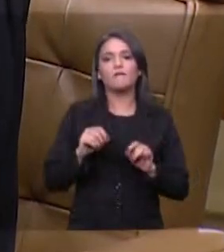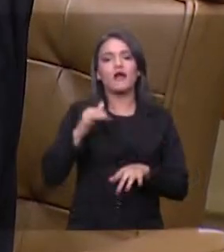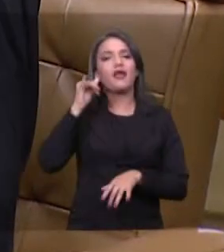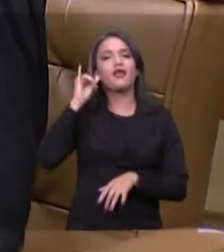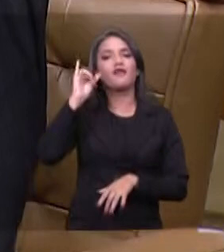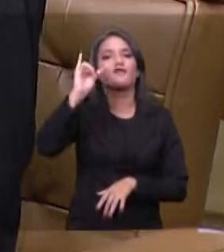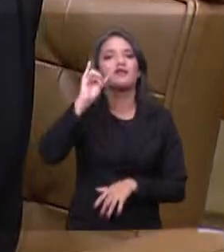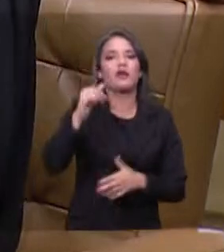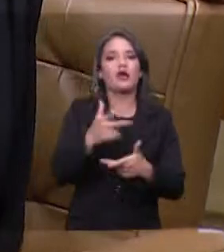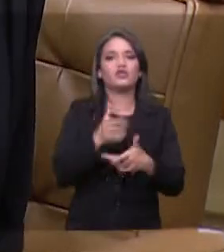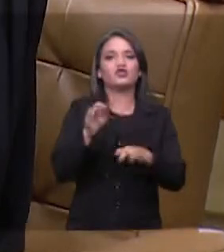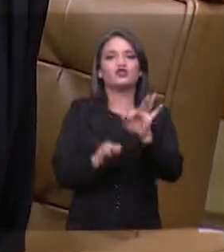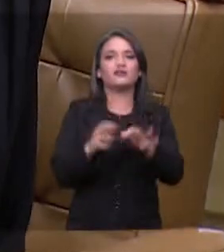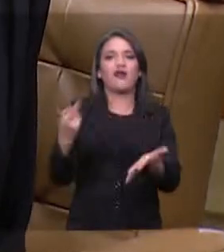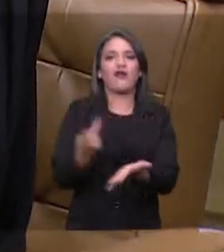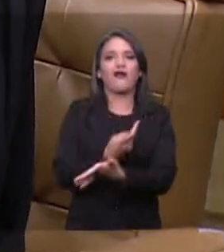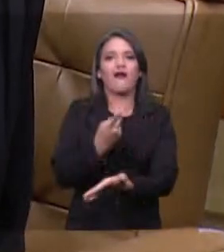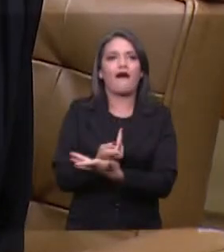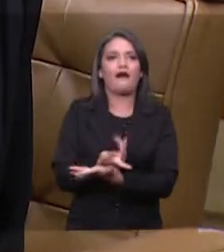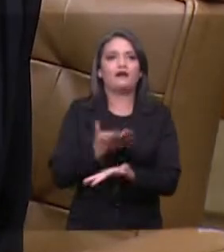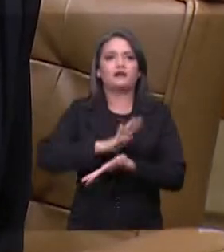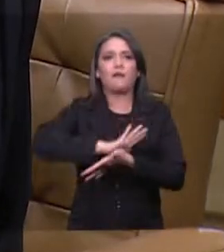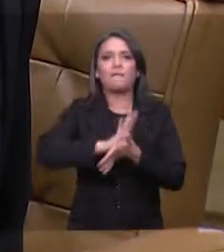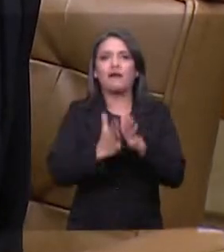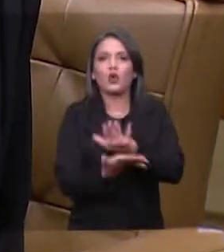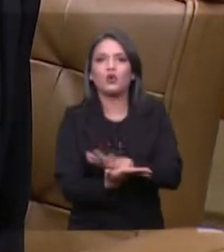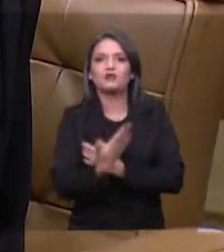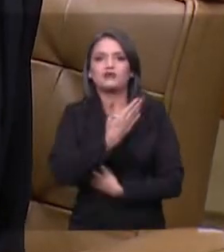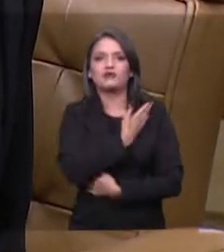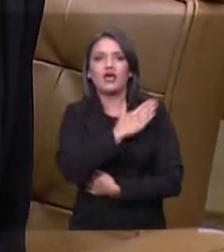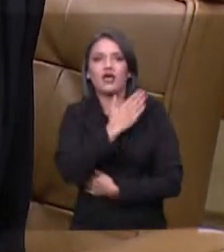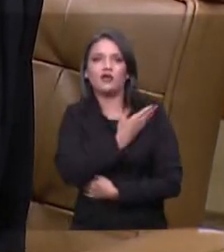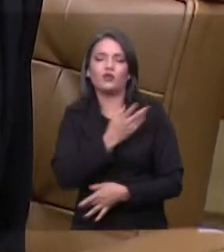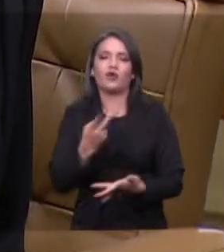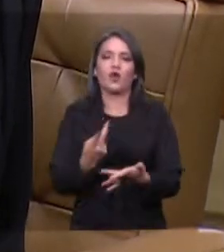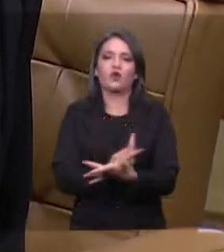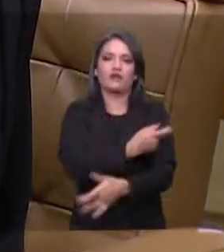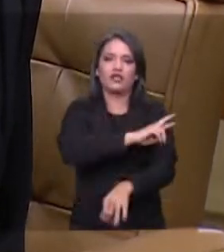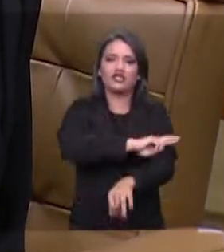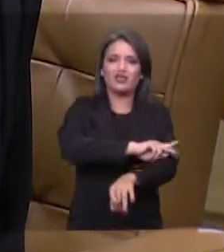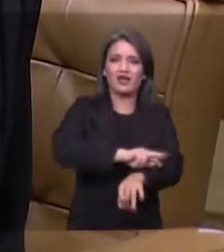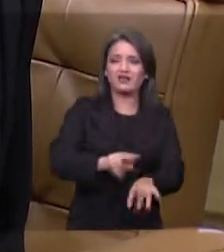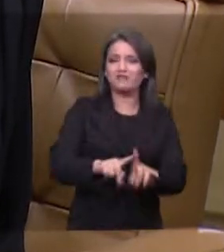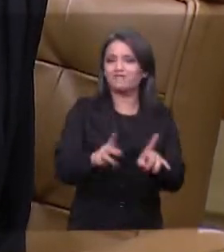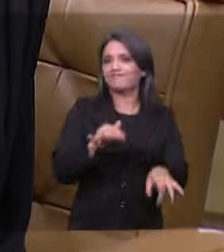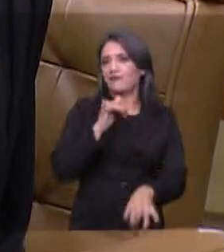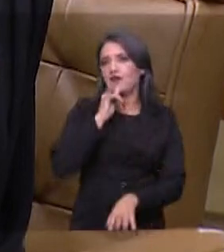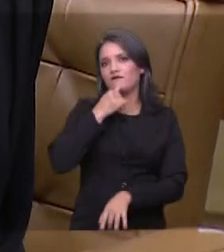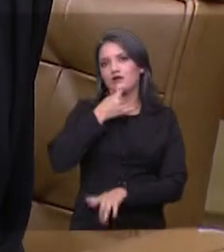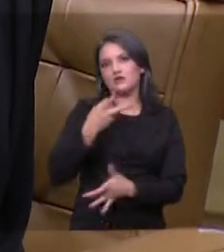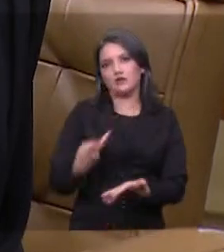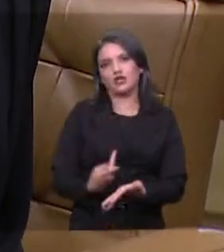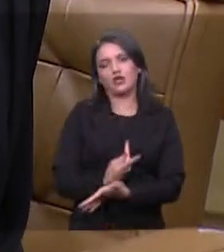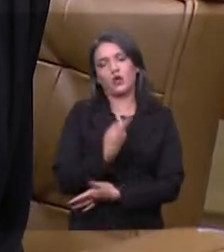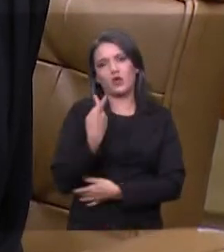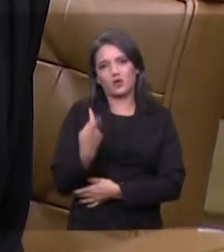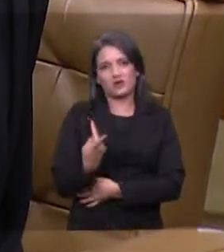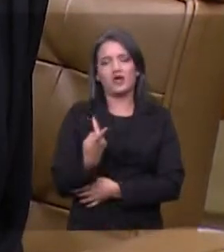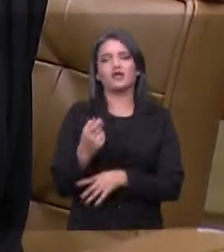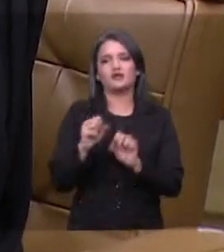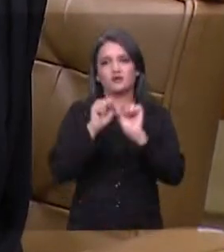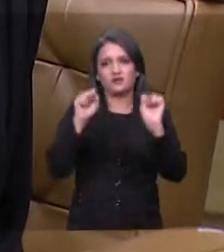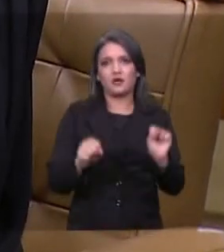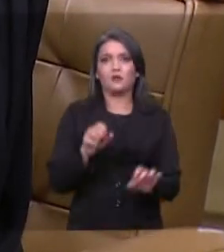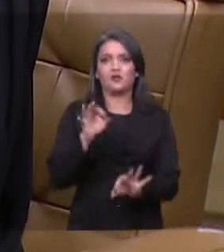às injustiças e preconceitos sociais e raciais que, lamentavelmente, se fazem presentes no sistema